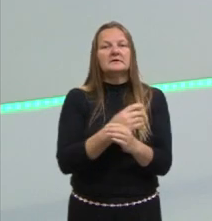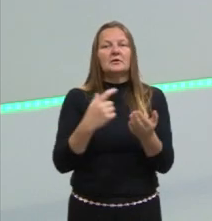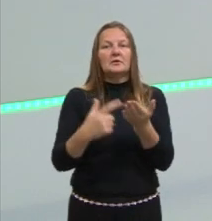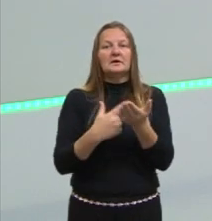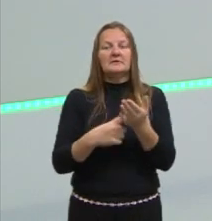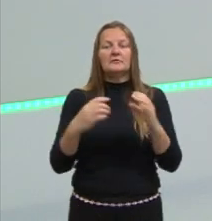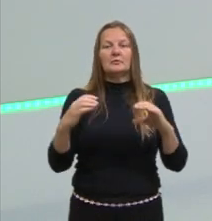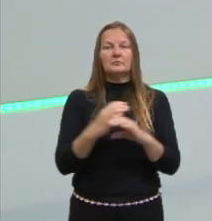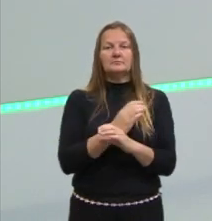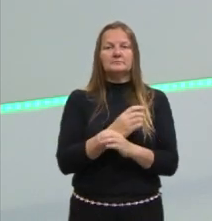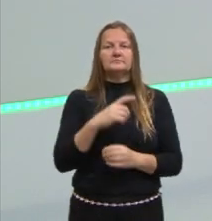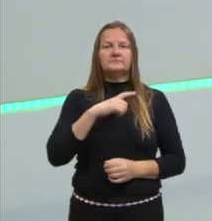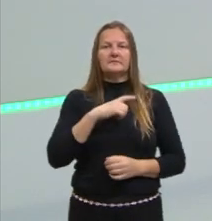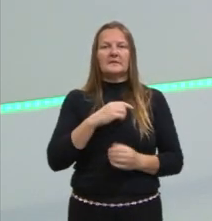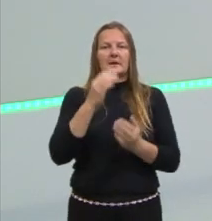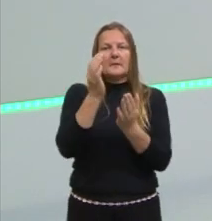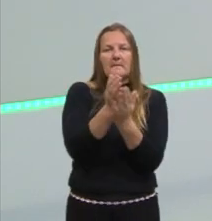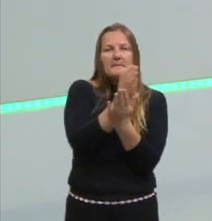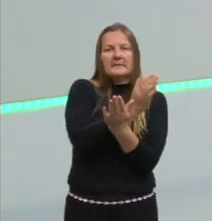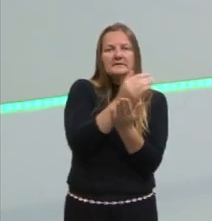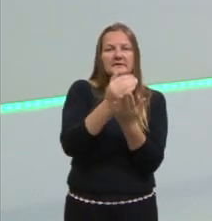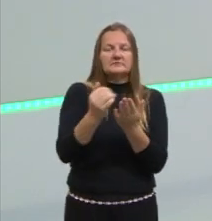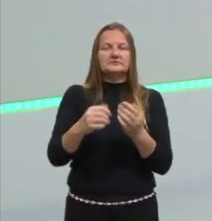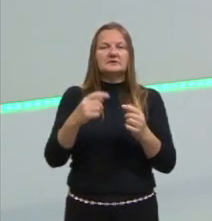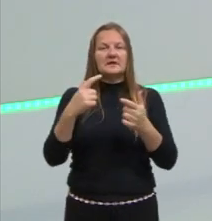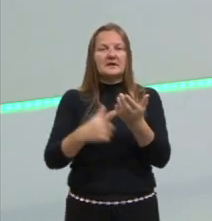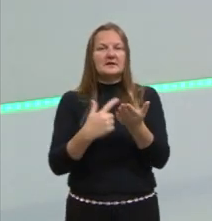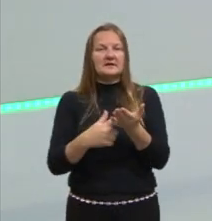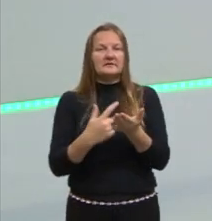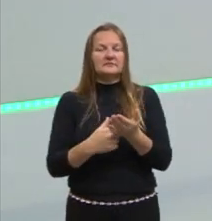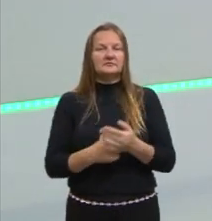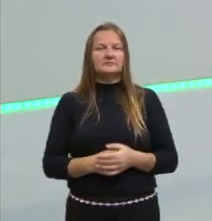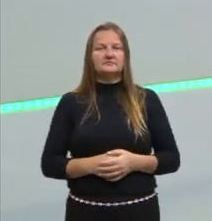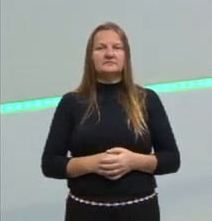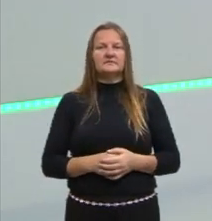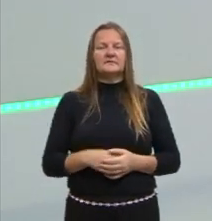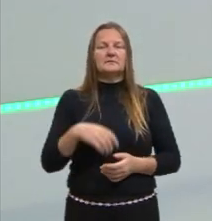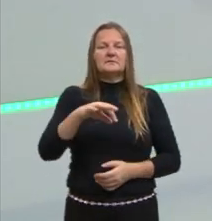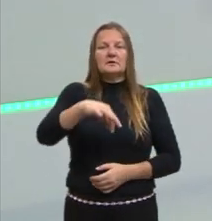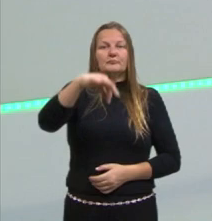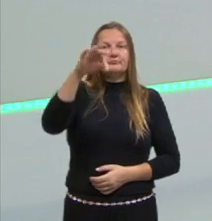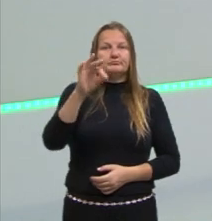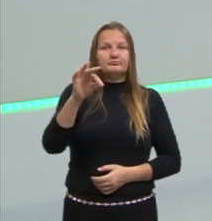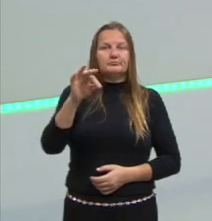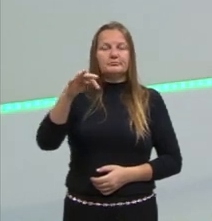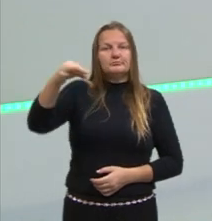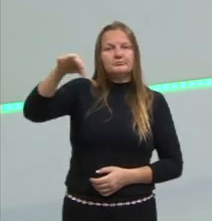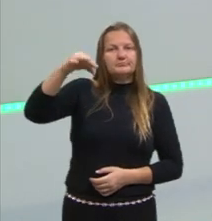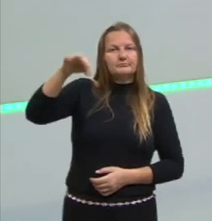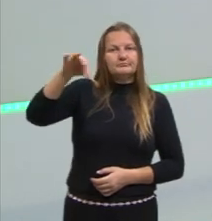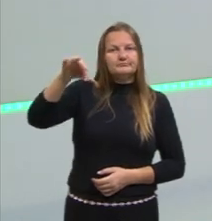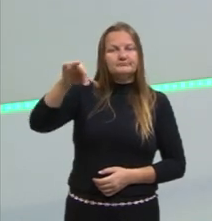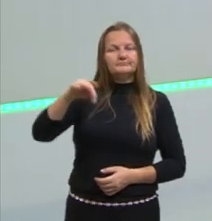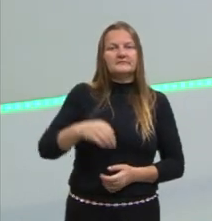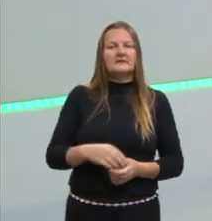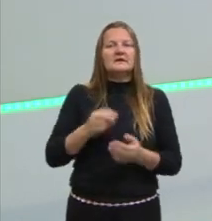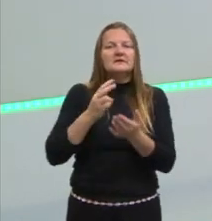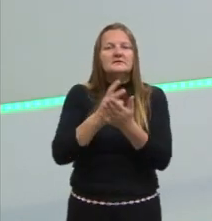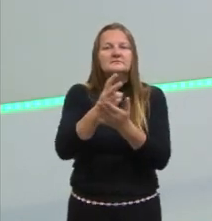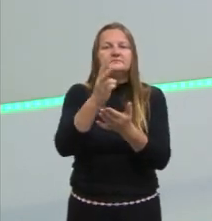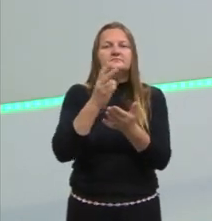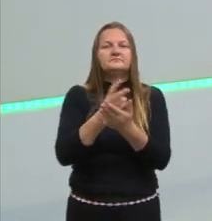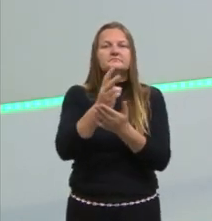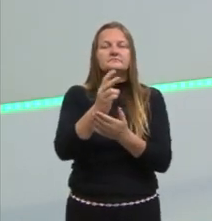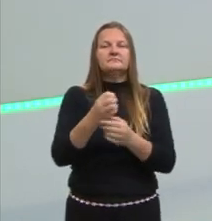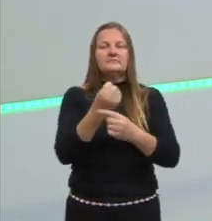completo eu posso ter metade desse livro mas eu sempre vou ter que ter unidades de página já quando é contínuo a gente pode trabalhar